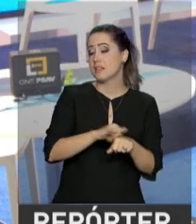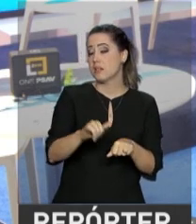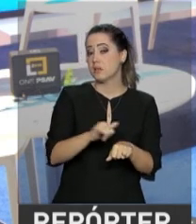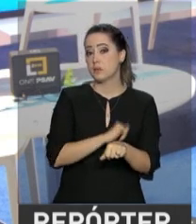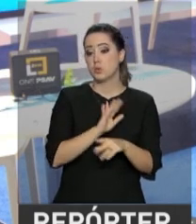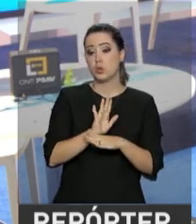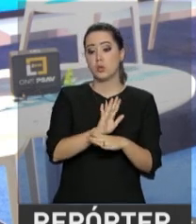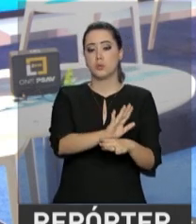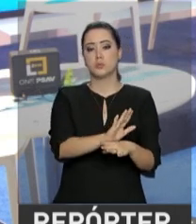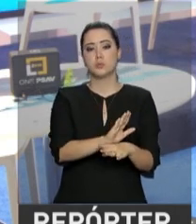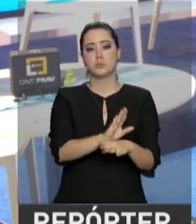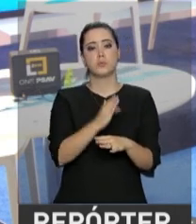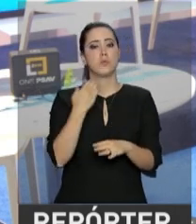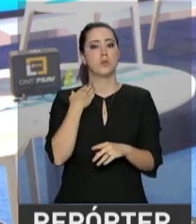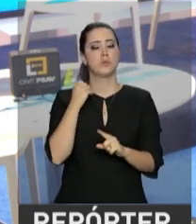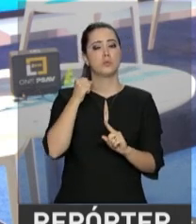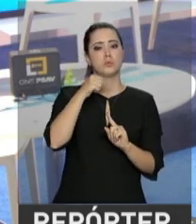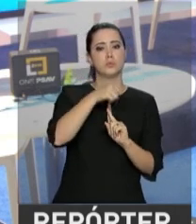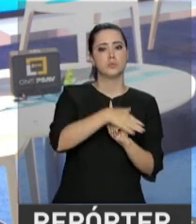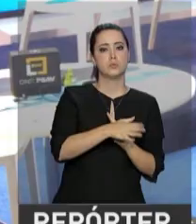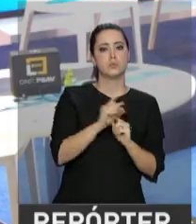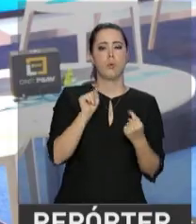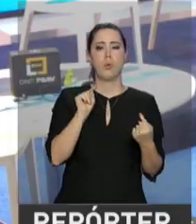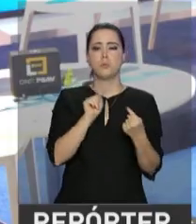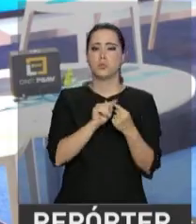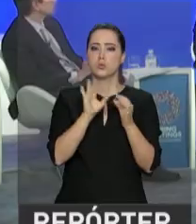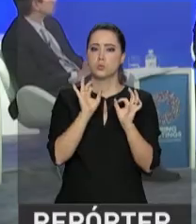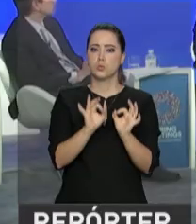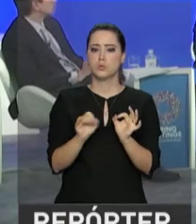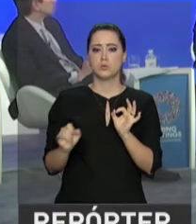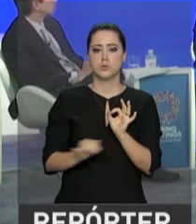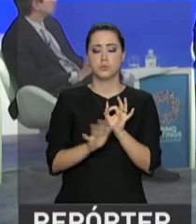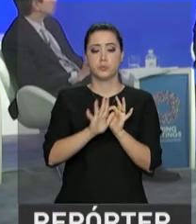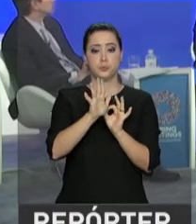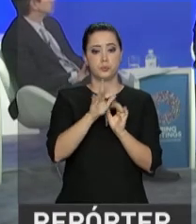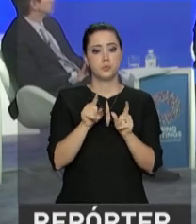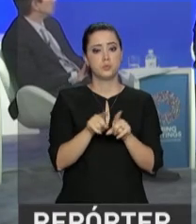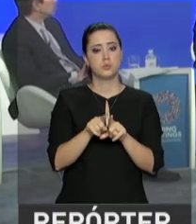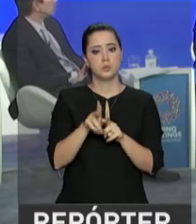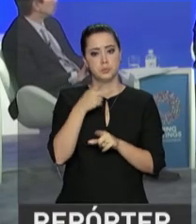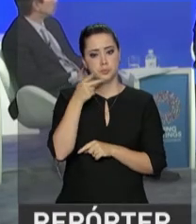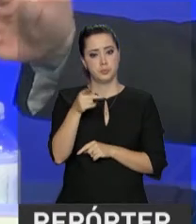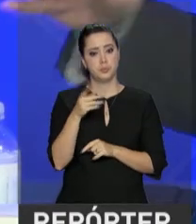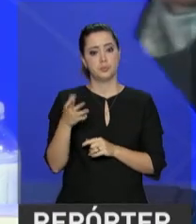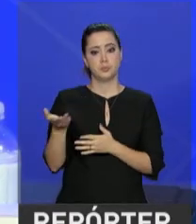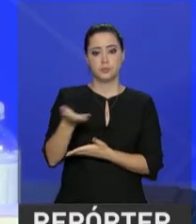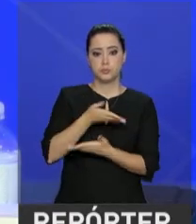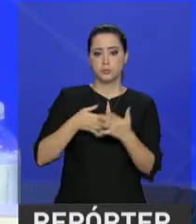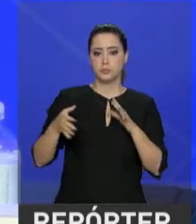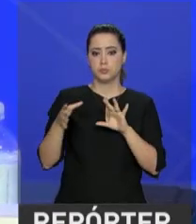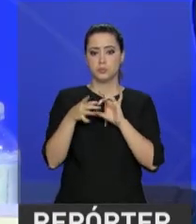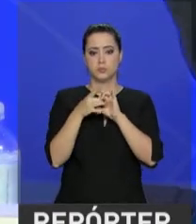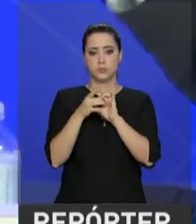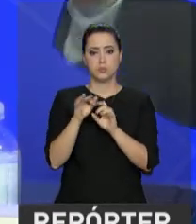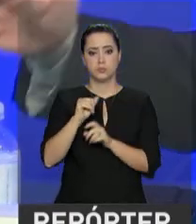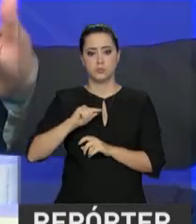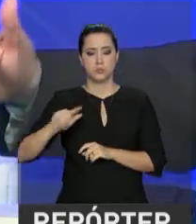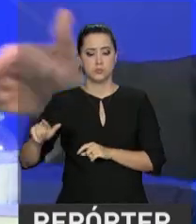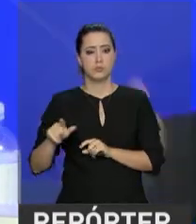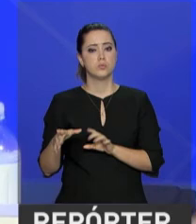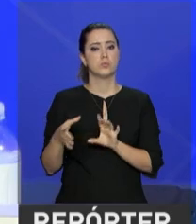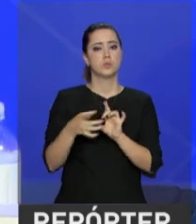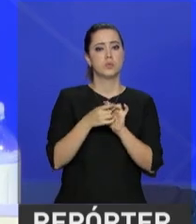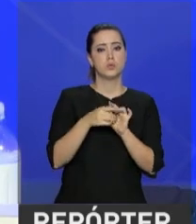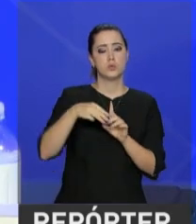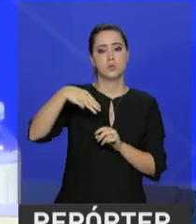tem ajudado o bc atingir as metas inflacionárias ilan goldfajn e também falou sobre a interação entre política fiscal e política